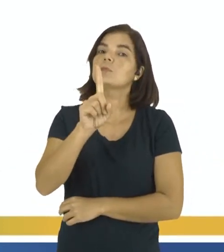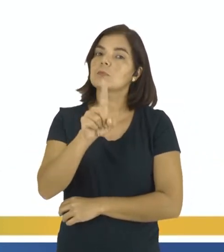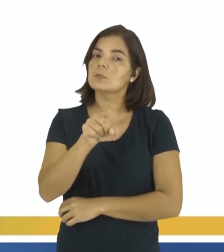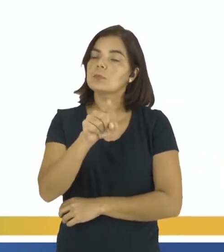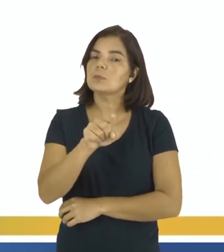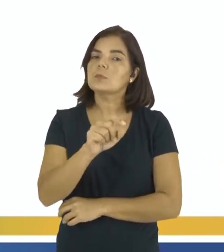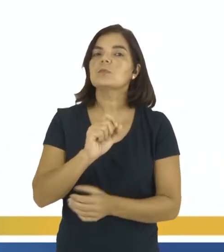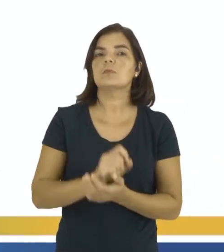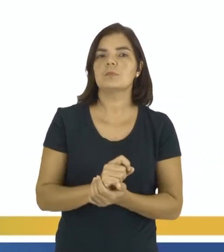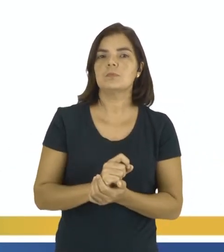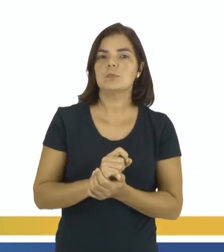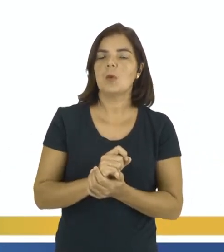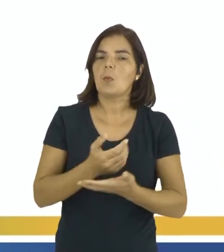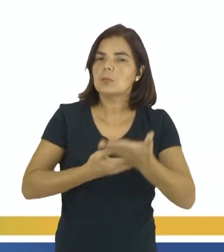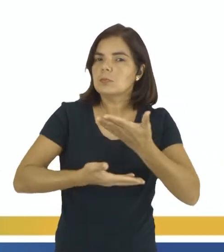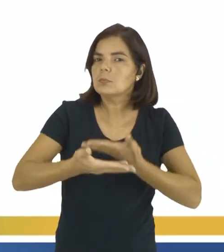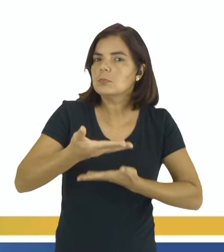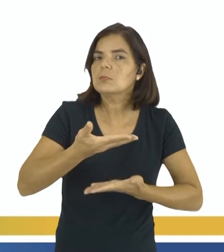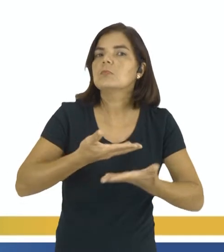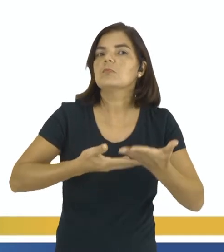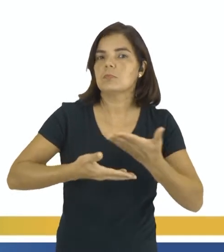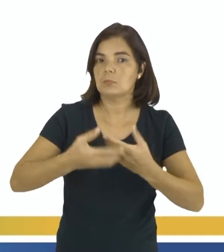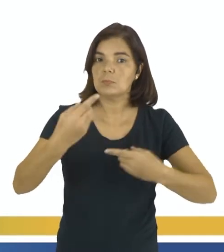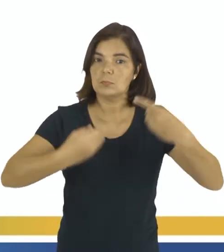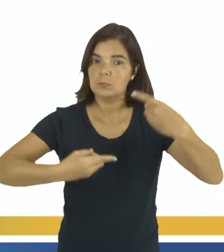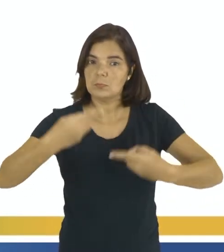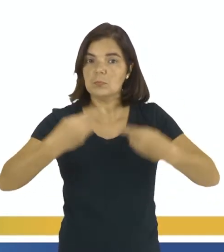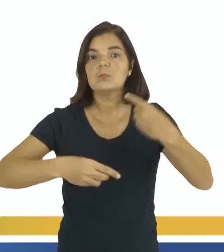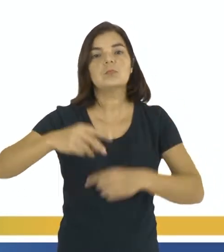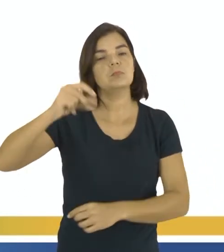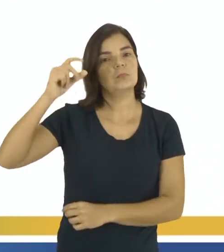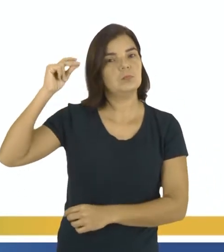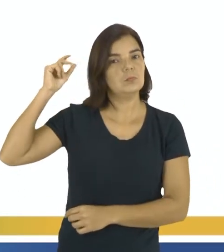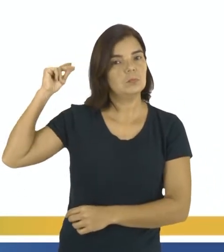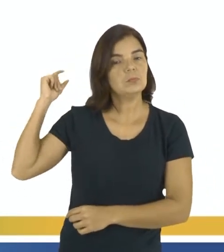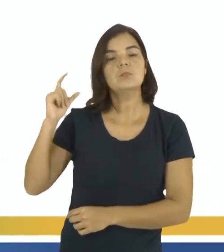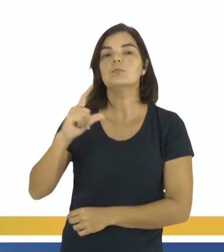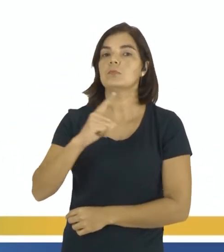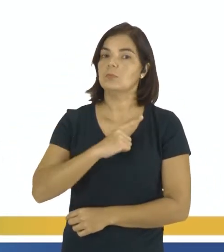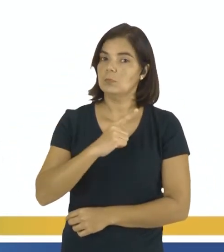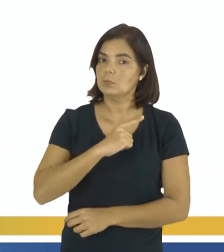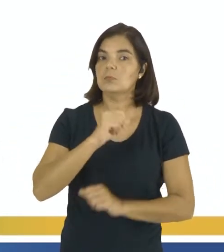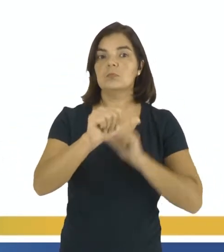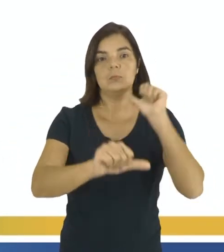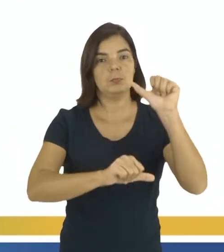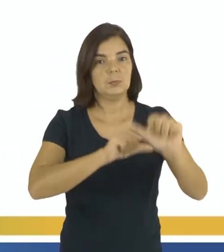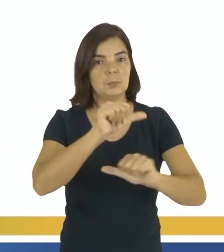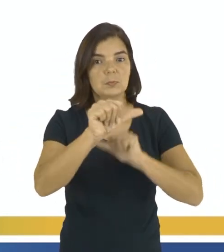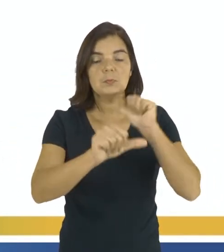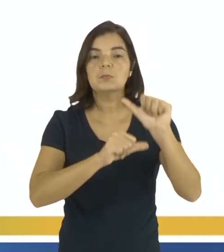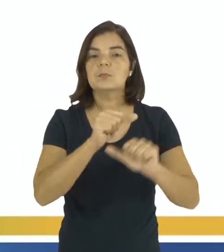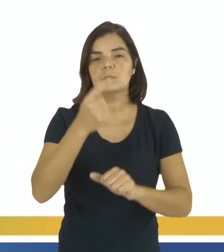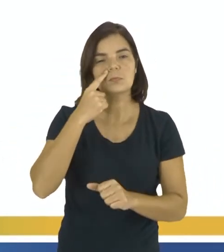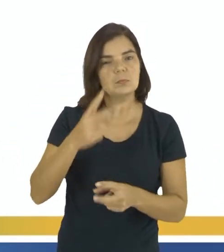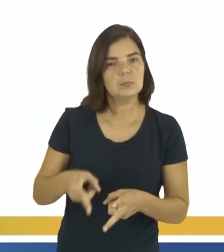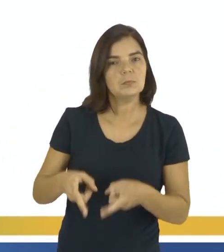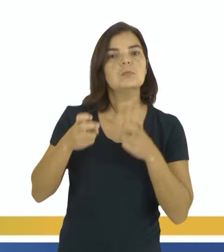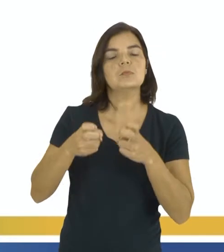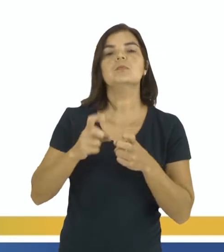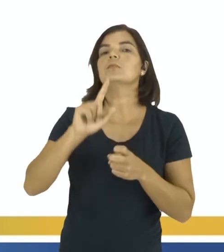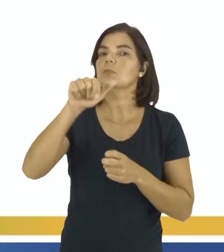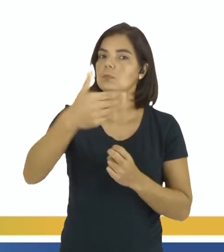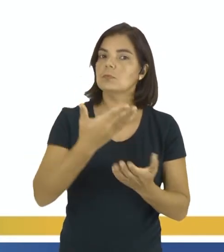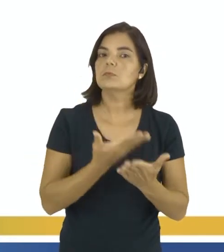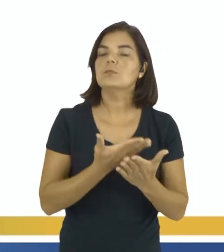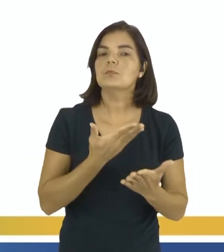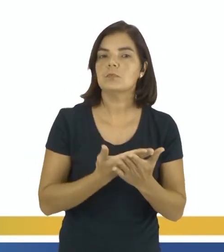estava muito envolvida no cenário, na política da época. Então, teremos mudanças. Como vocês irão perceber em outras